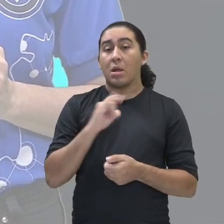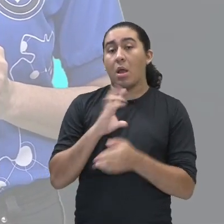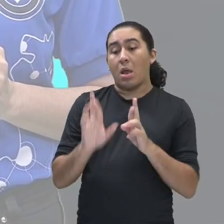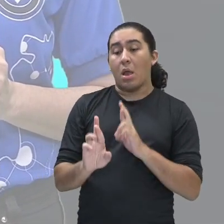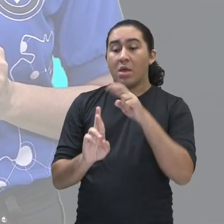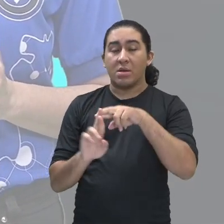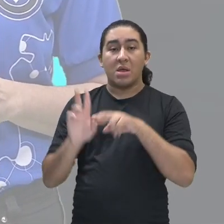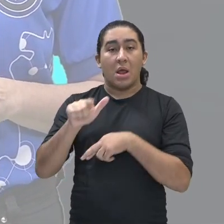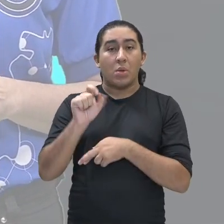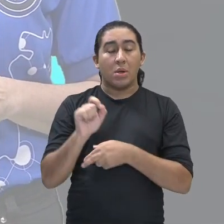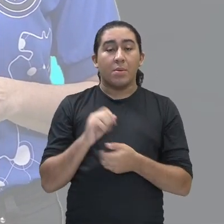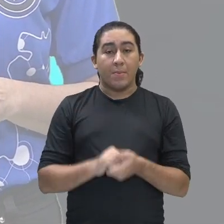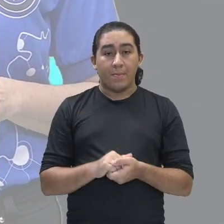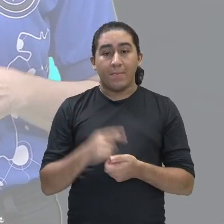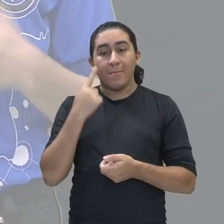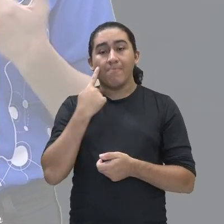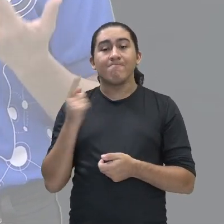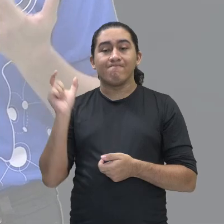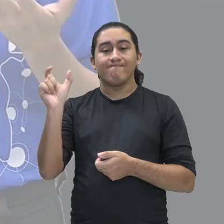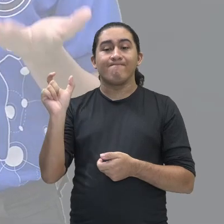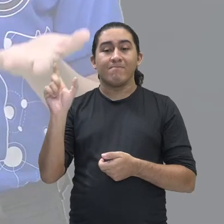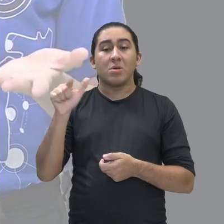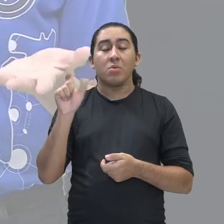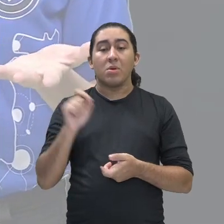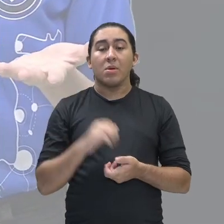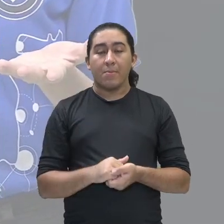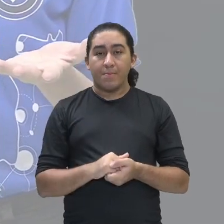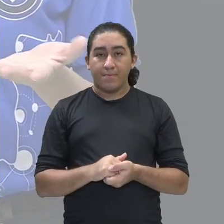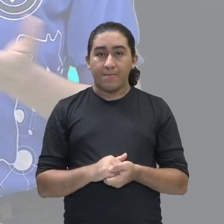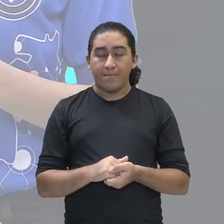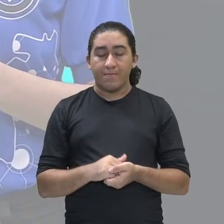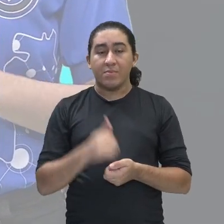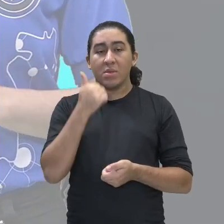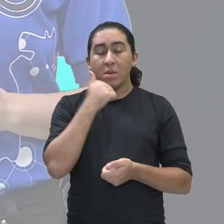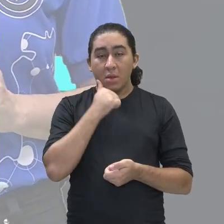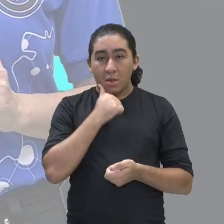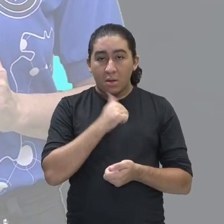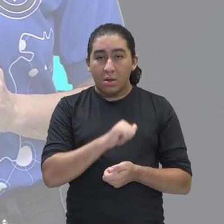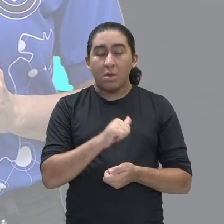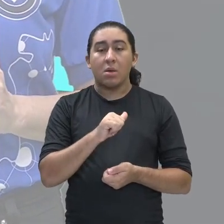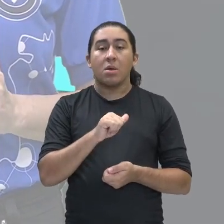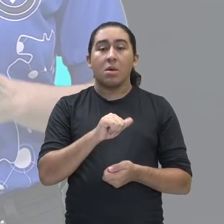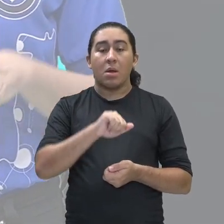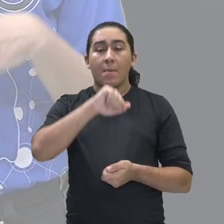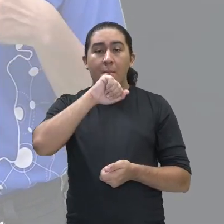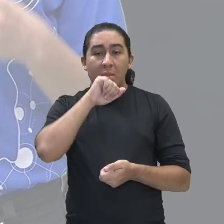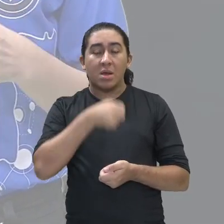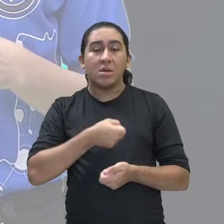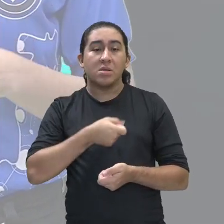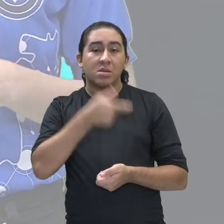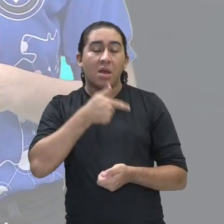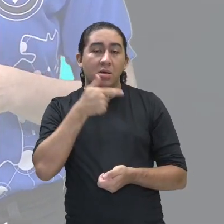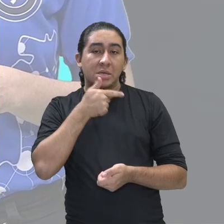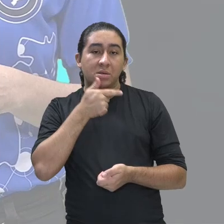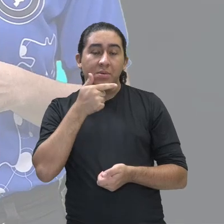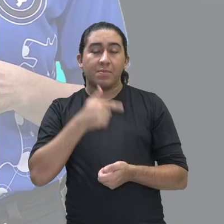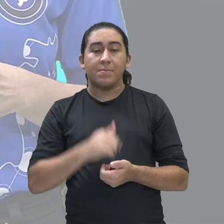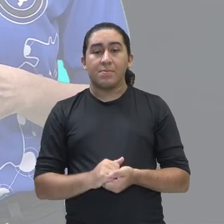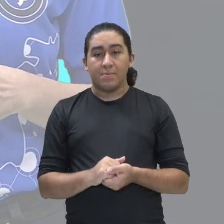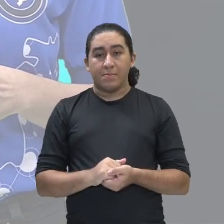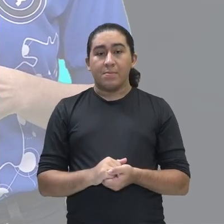Married. Married. Continuando. Nós temos a palavra também aí,